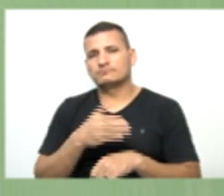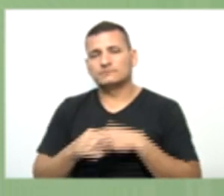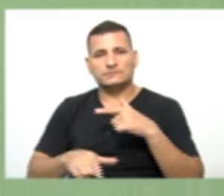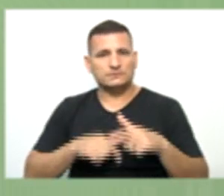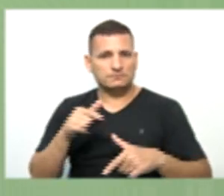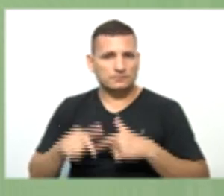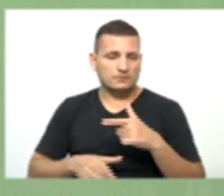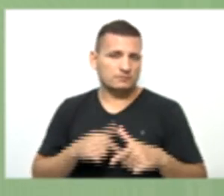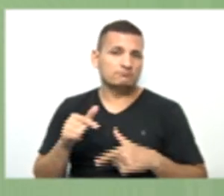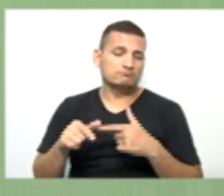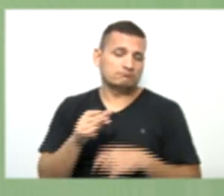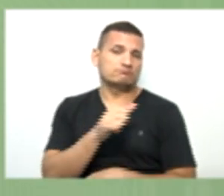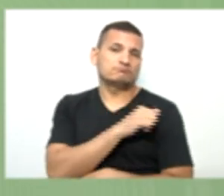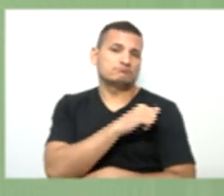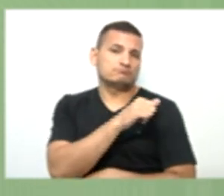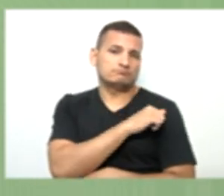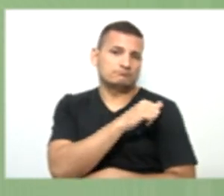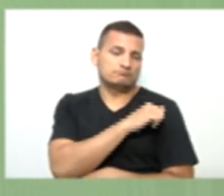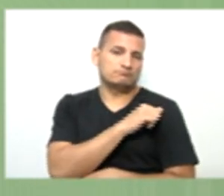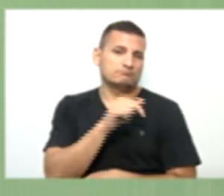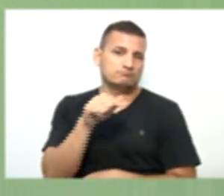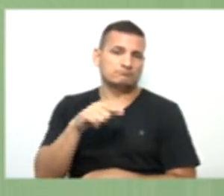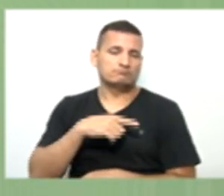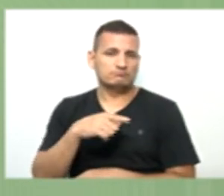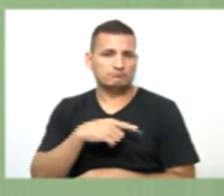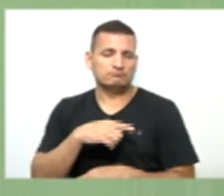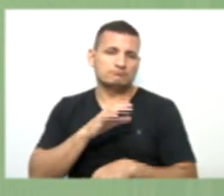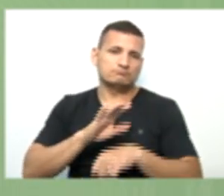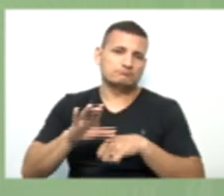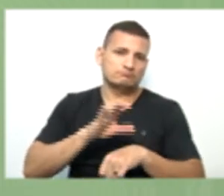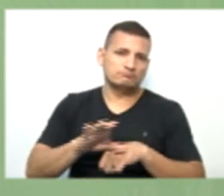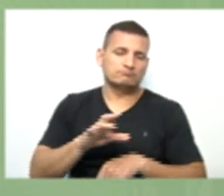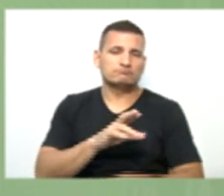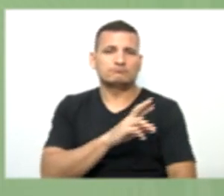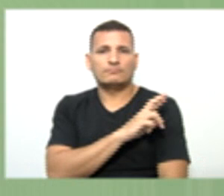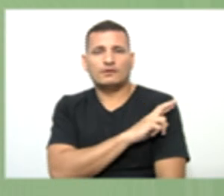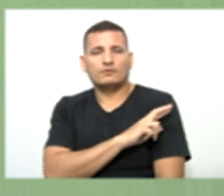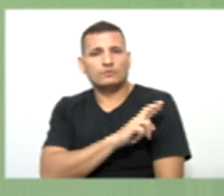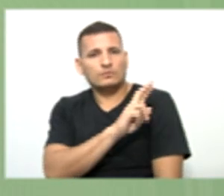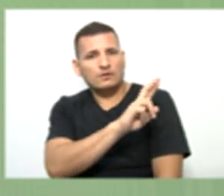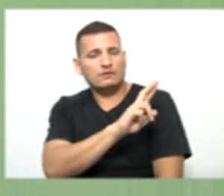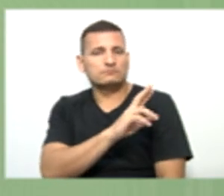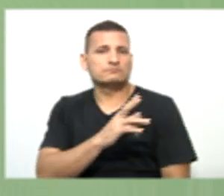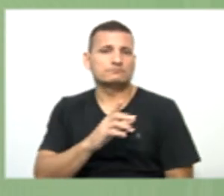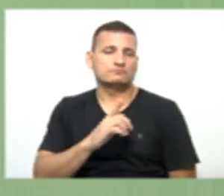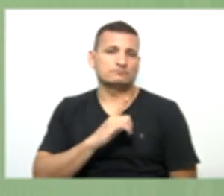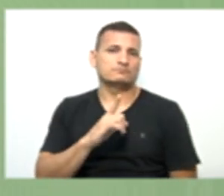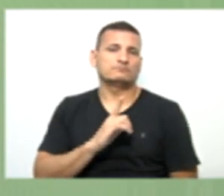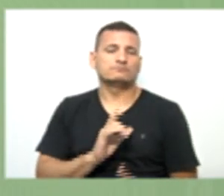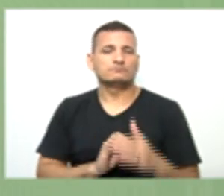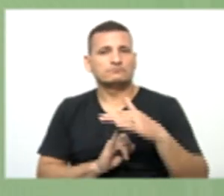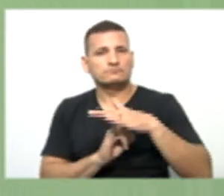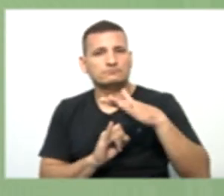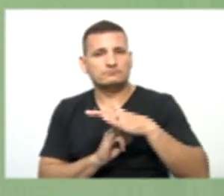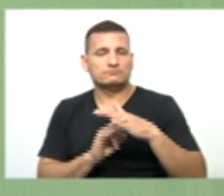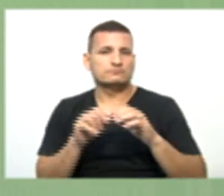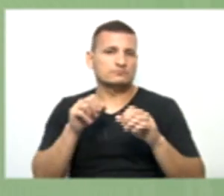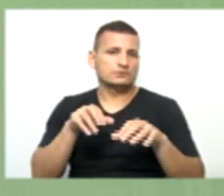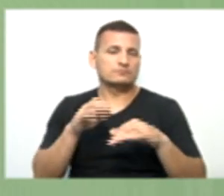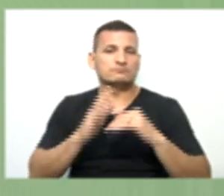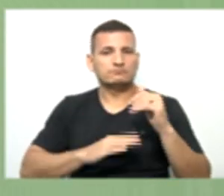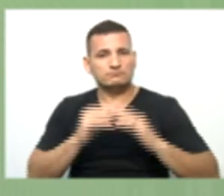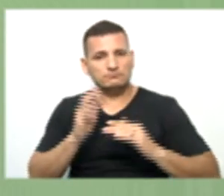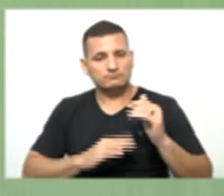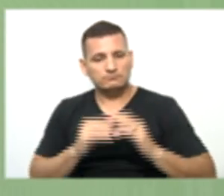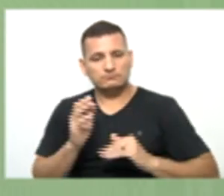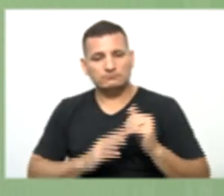de educandos que estejam frequentando o ensino regular em instituições de educação profissional. Essa daqui é a